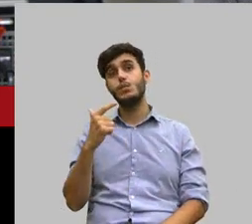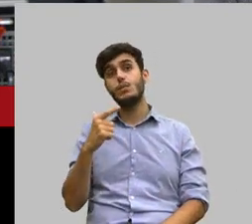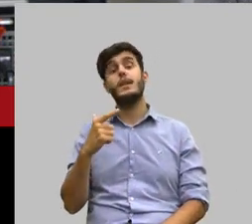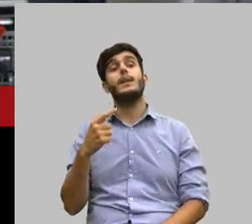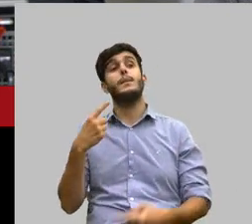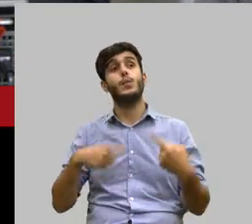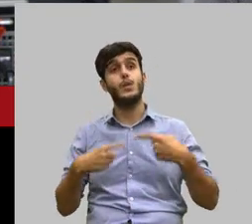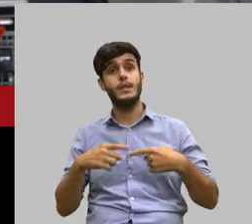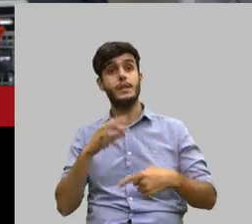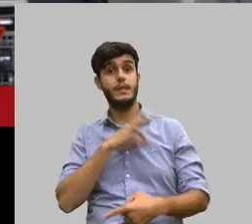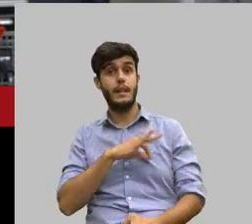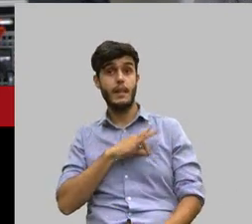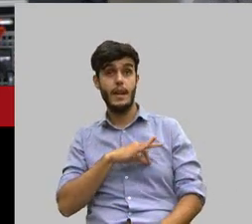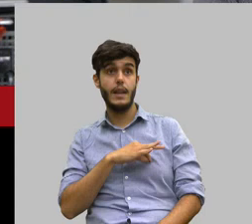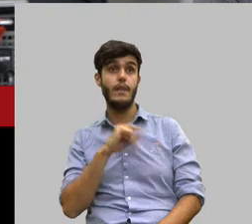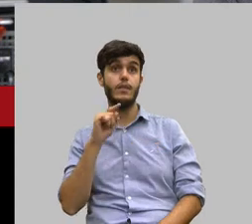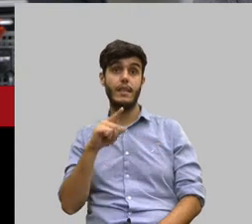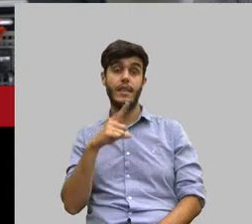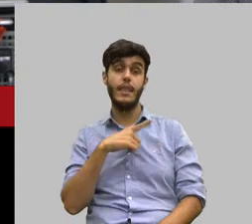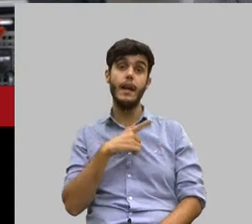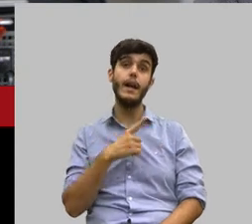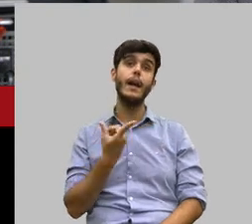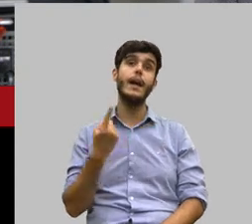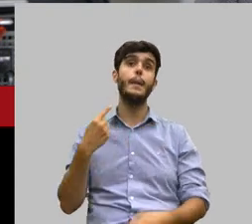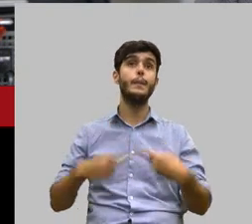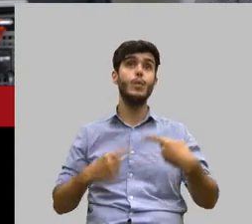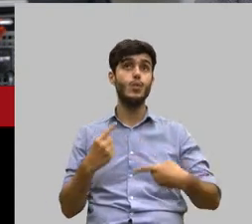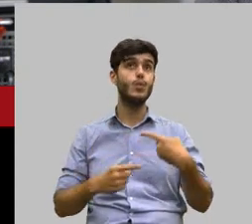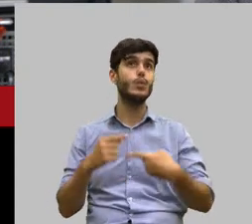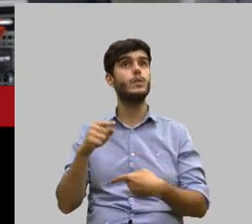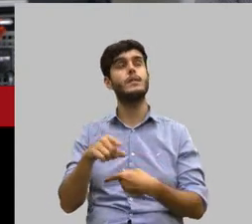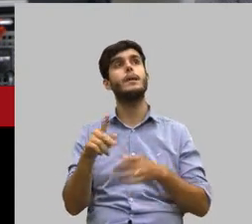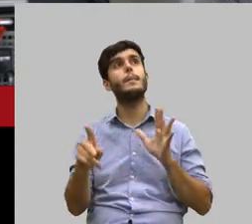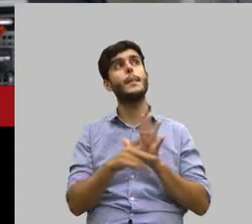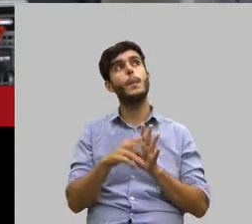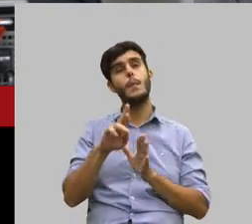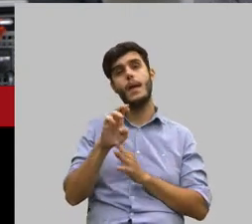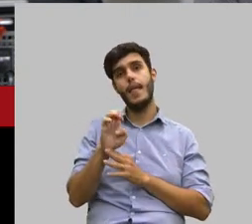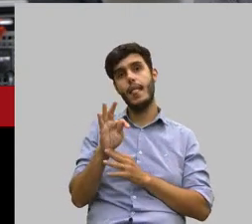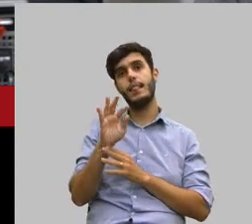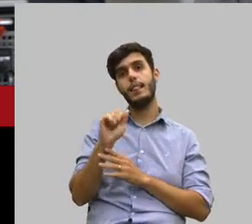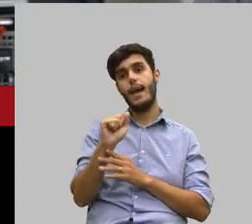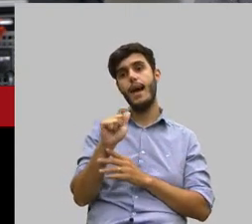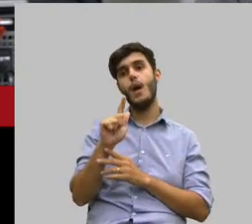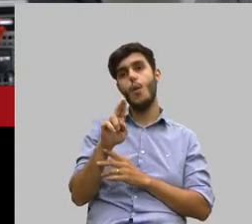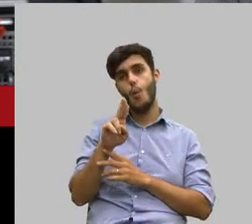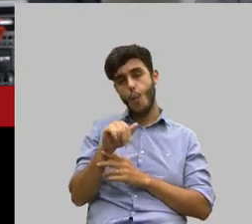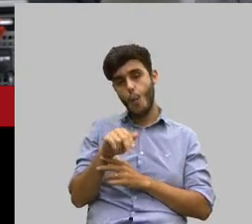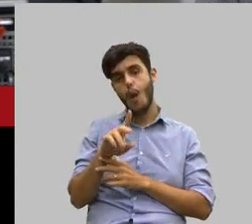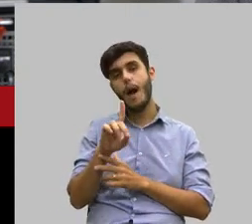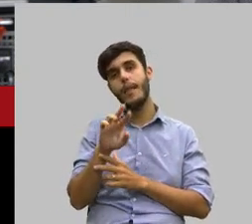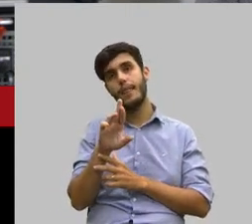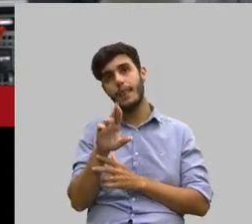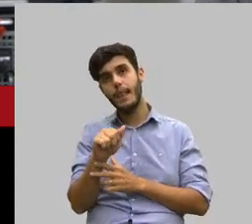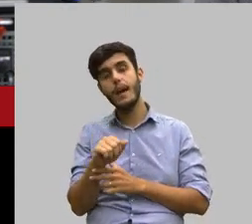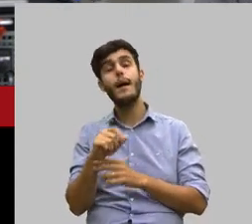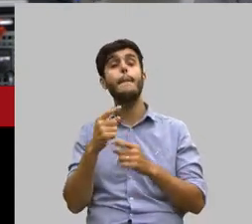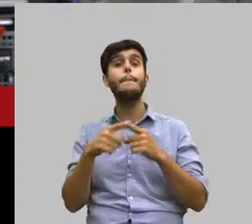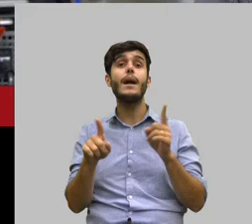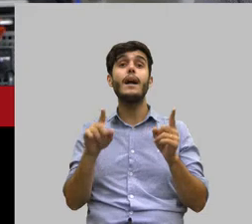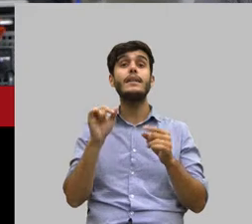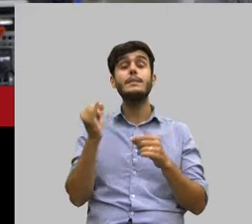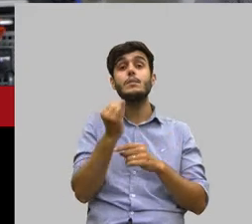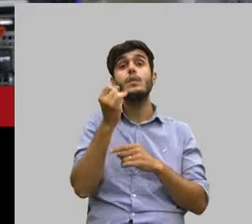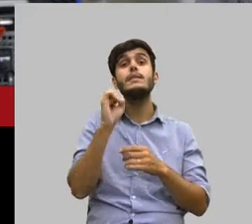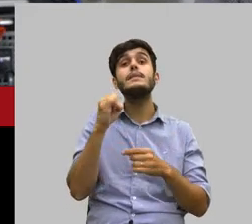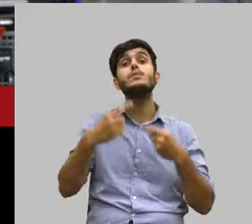salarial você terá políticas que são de retaguarda que ganham cada vez mais importância Mas e se essa política